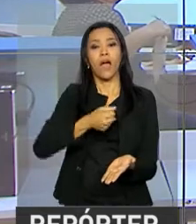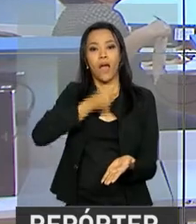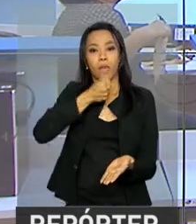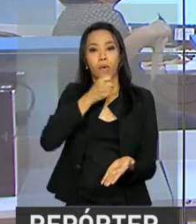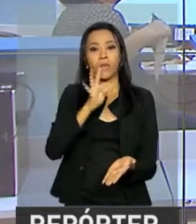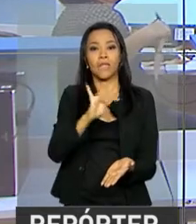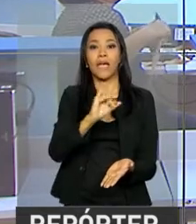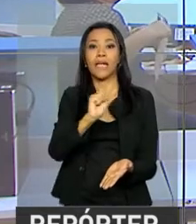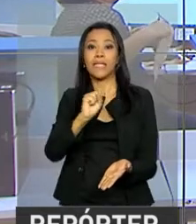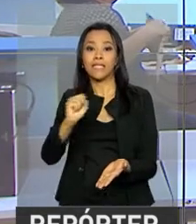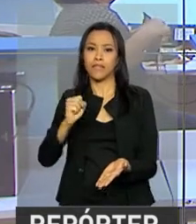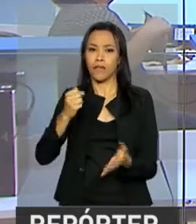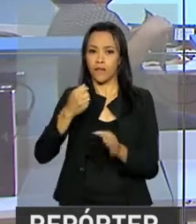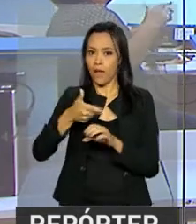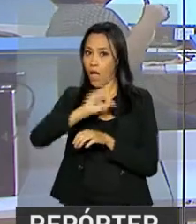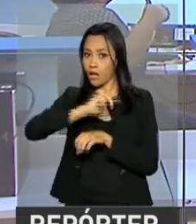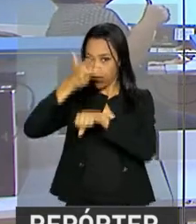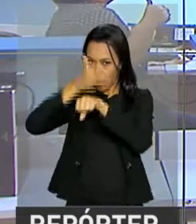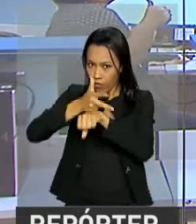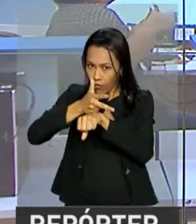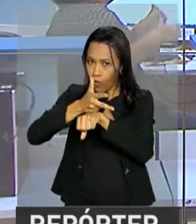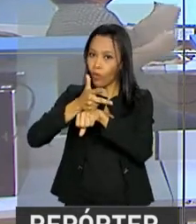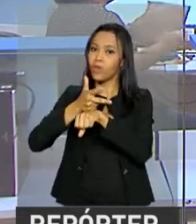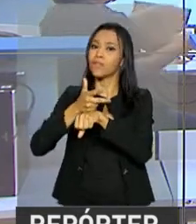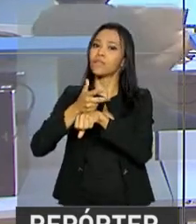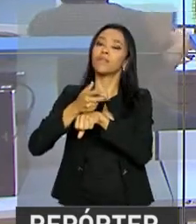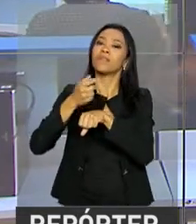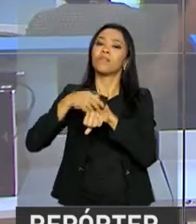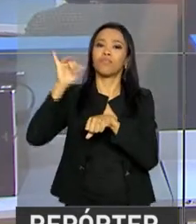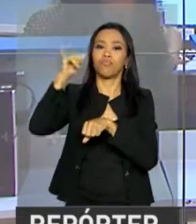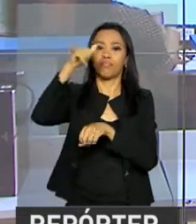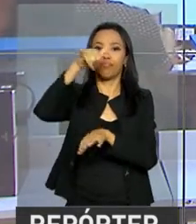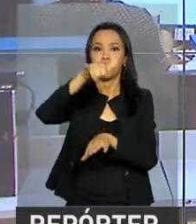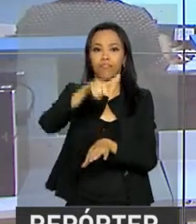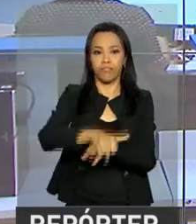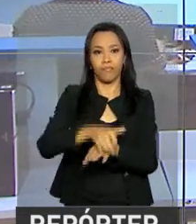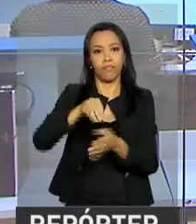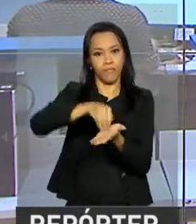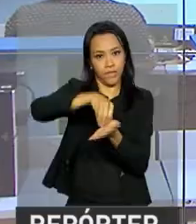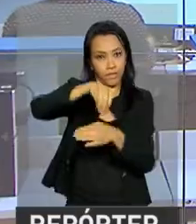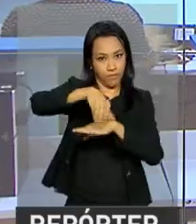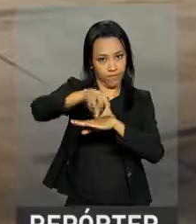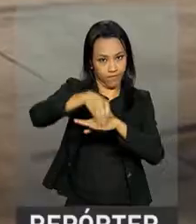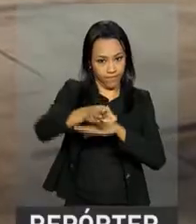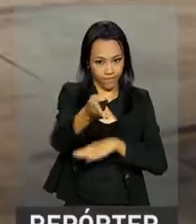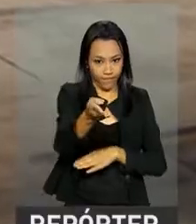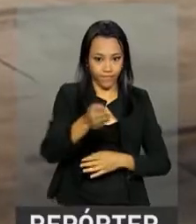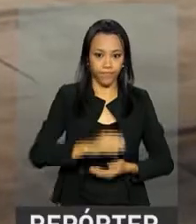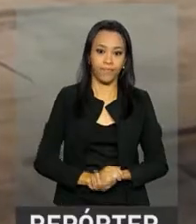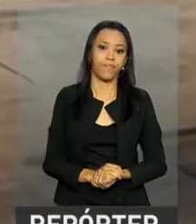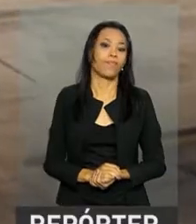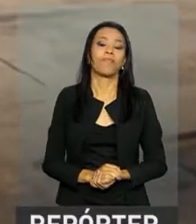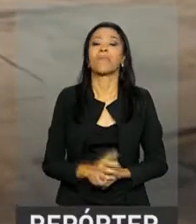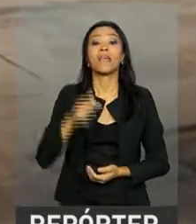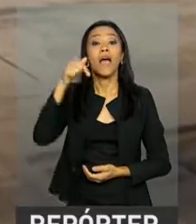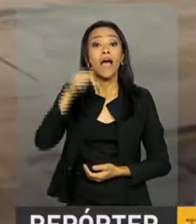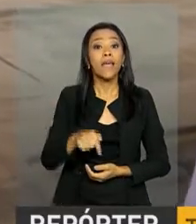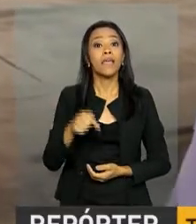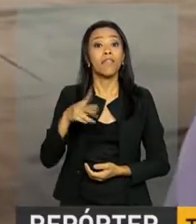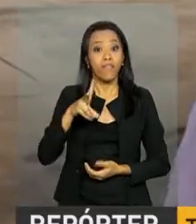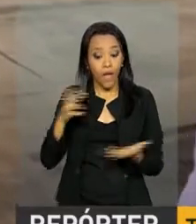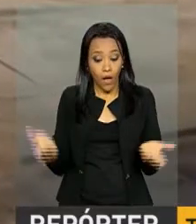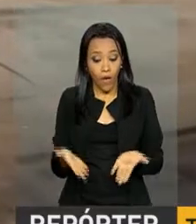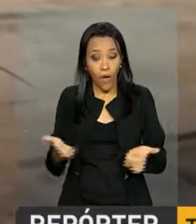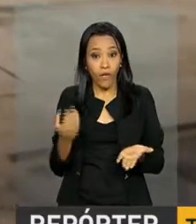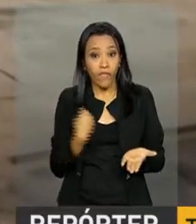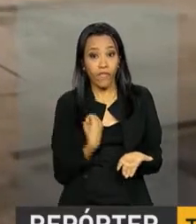Dias gravou momentos antes de embarcar no avião da Força Aérea Brasileira. A equipe da NBR vai embarcar